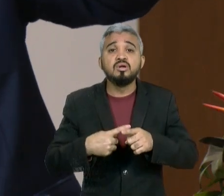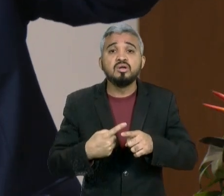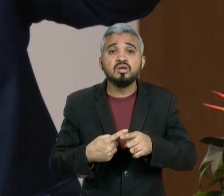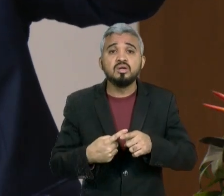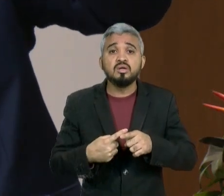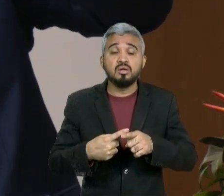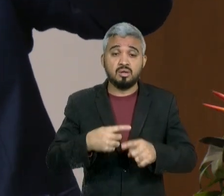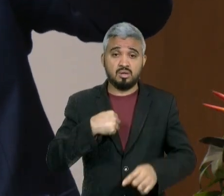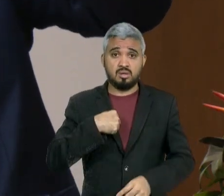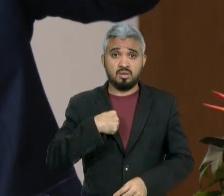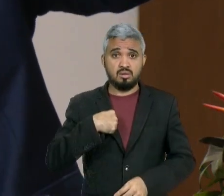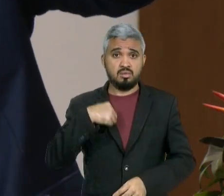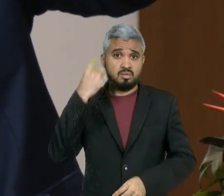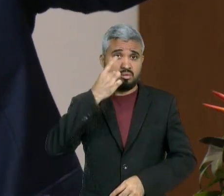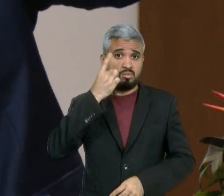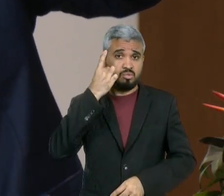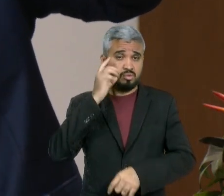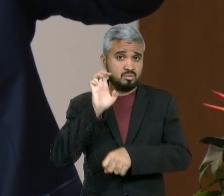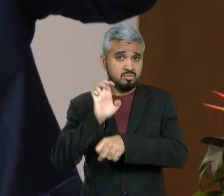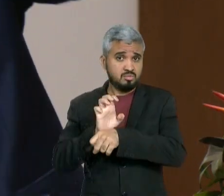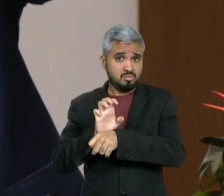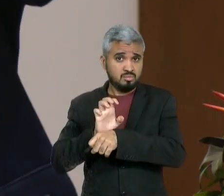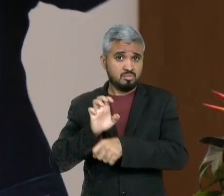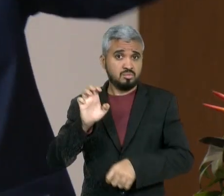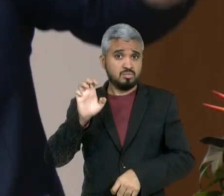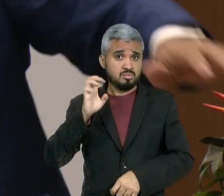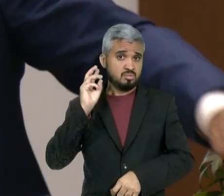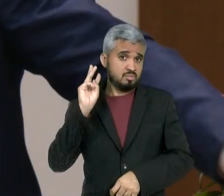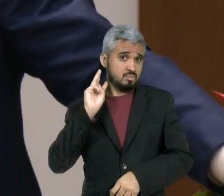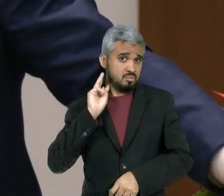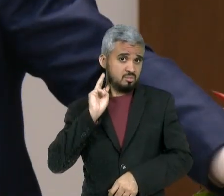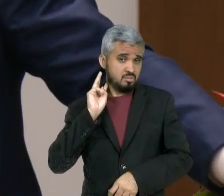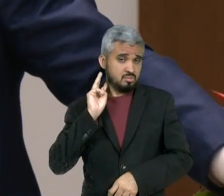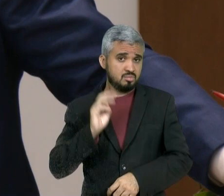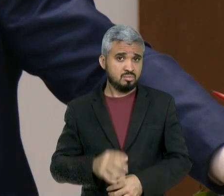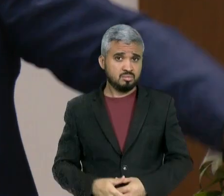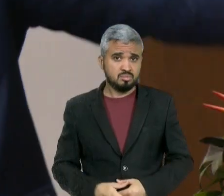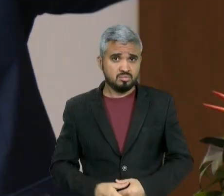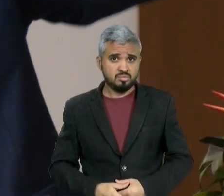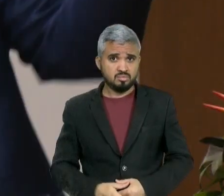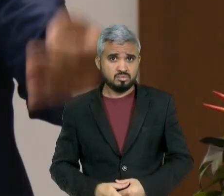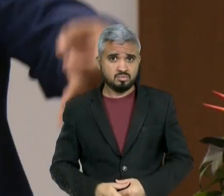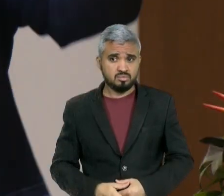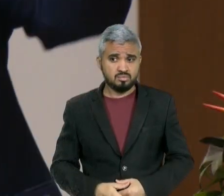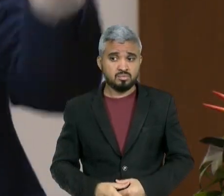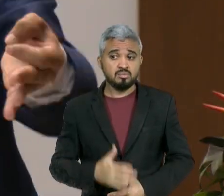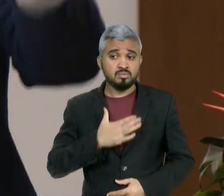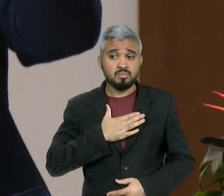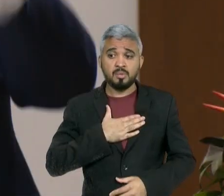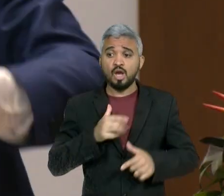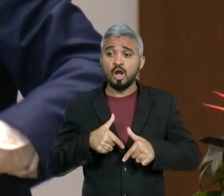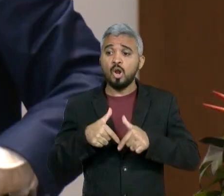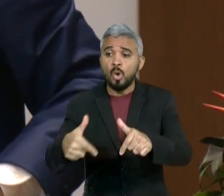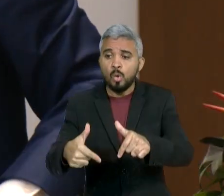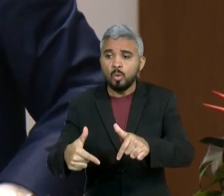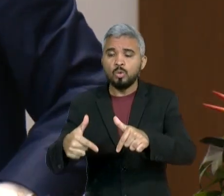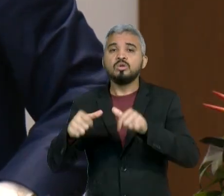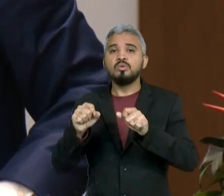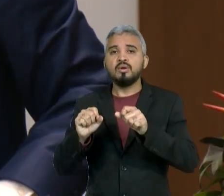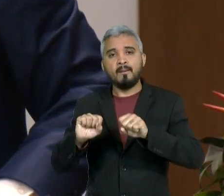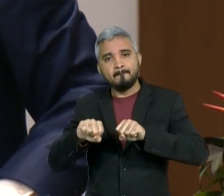professor e deputado Elton do curso, segundo o terceiro plano, ou nem precisa. A minha luta em defesa da